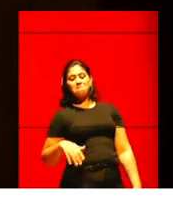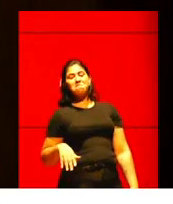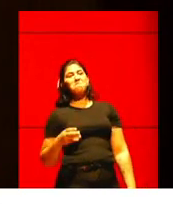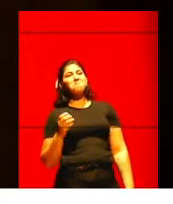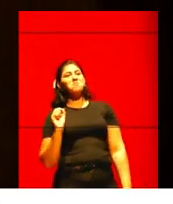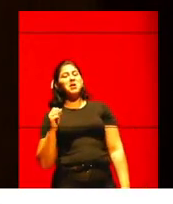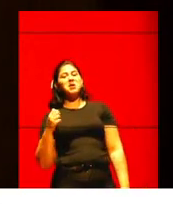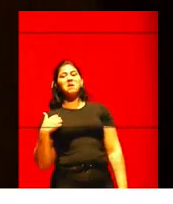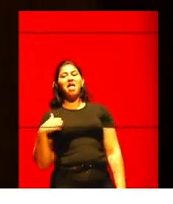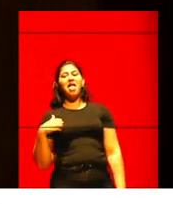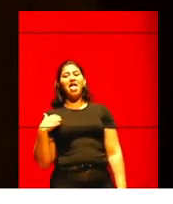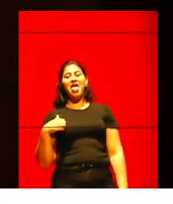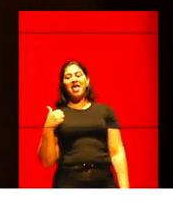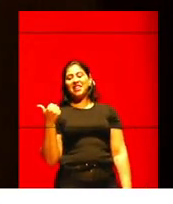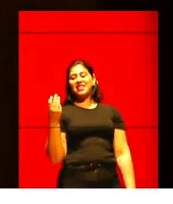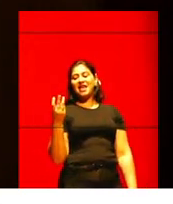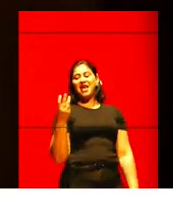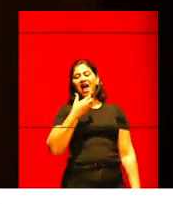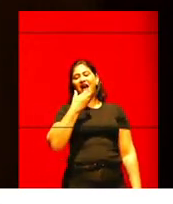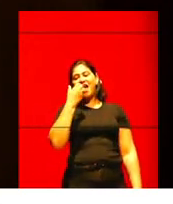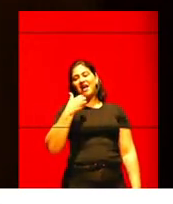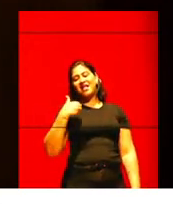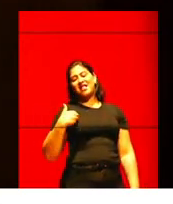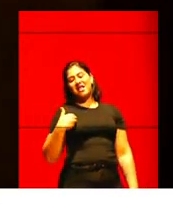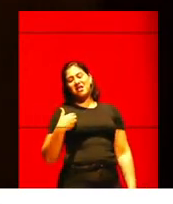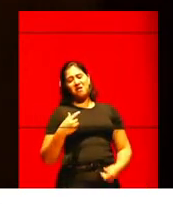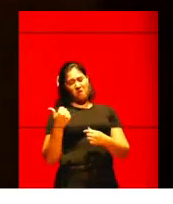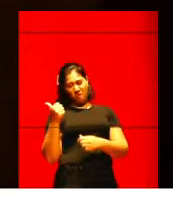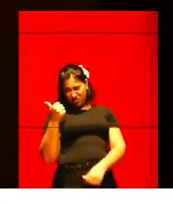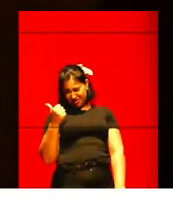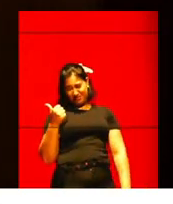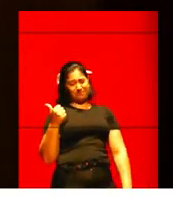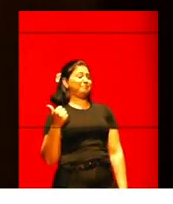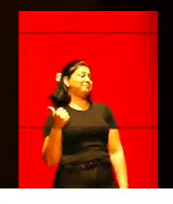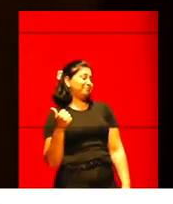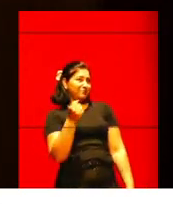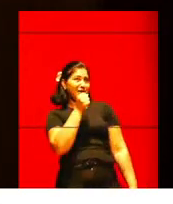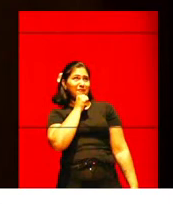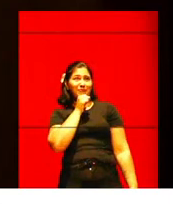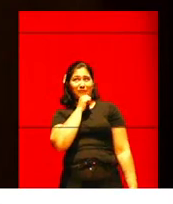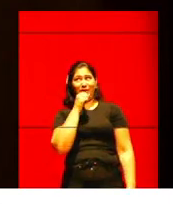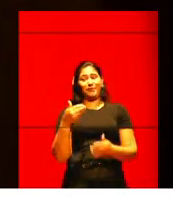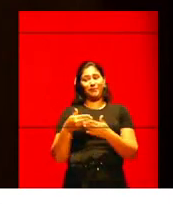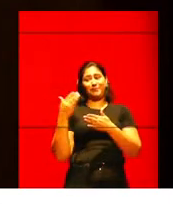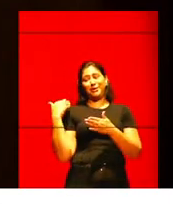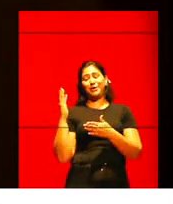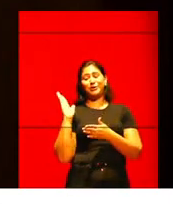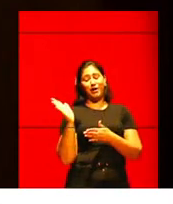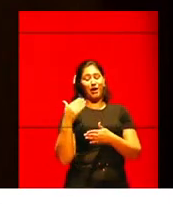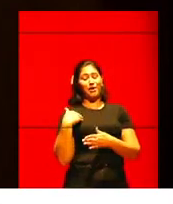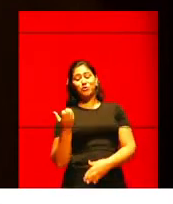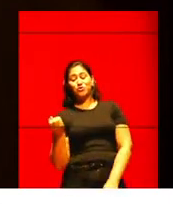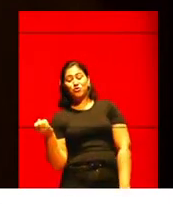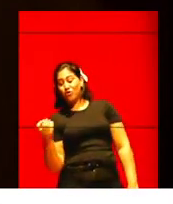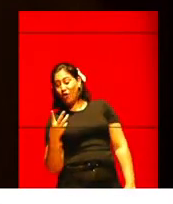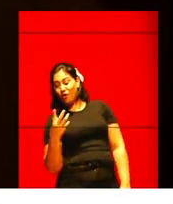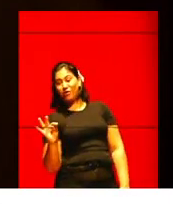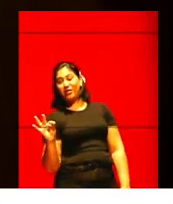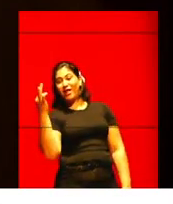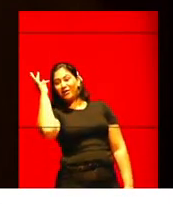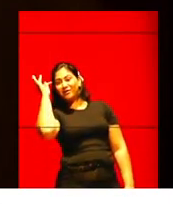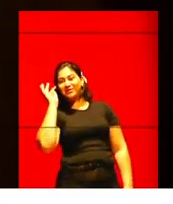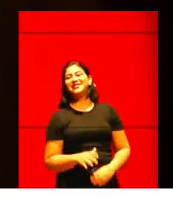iPhone 11 não, tá ultrapassado. Só o 13. E aí começa a exaltar as máquinas. Cubismo. Cadê o professor de